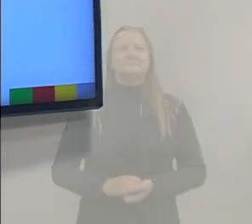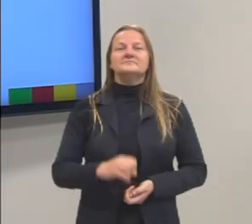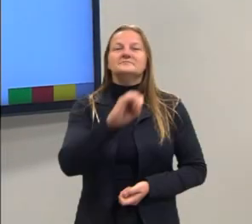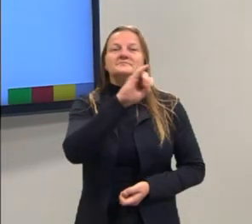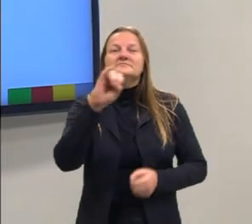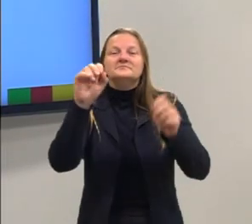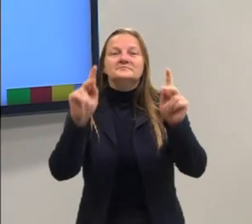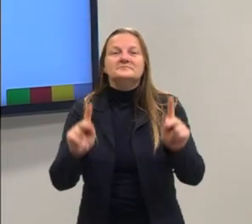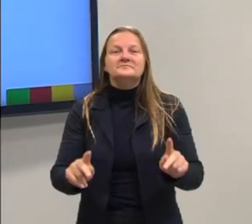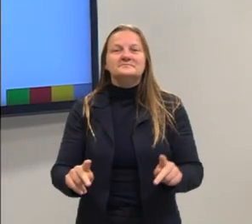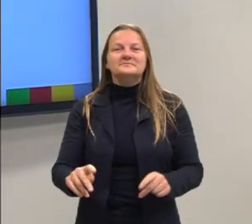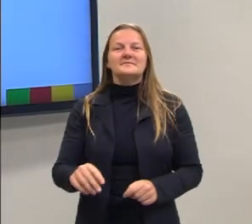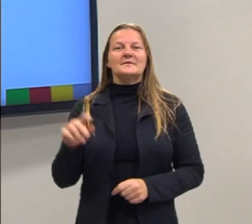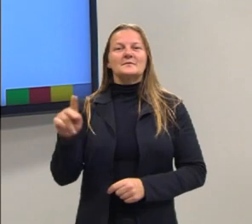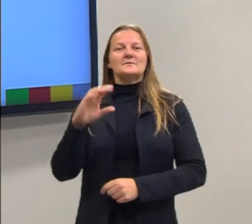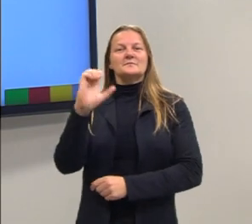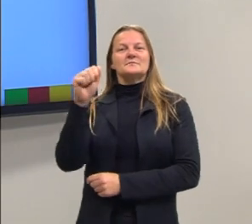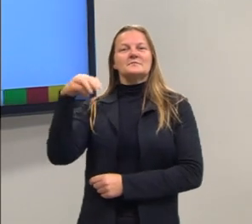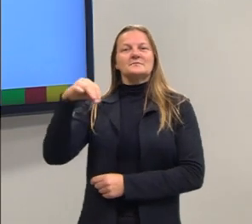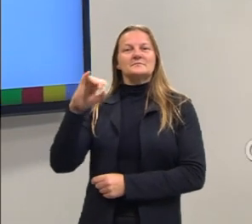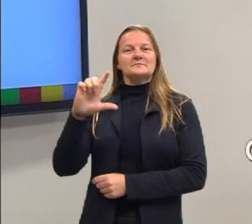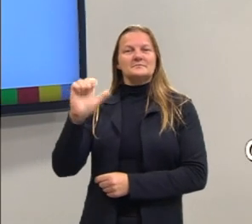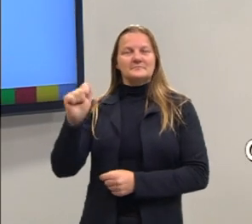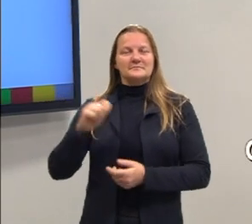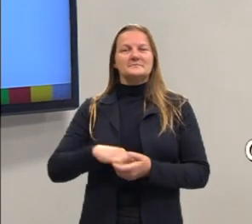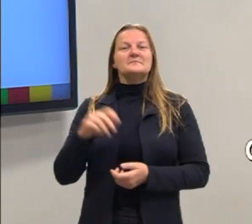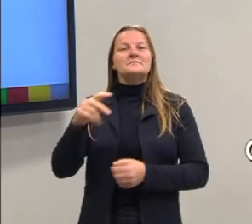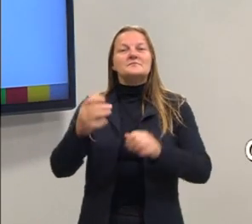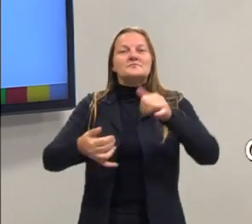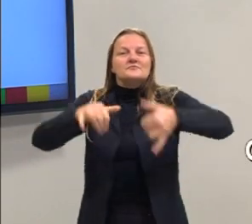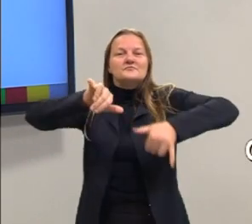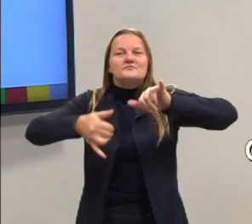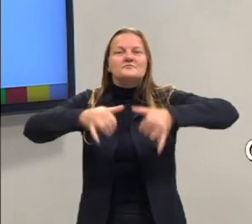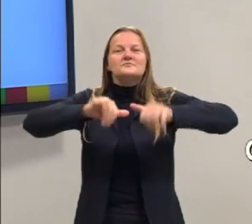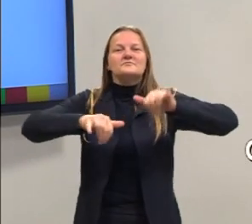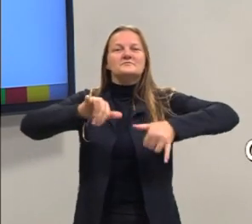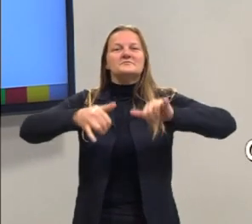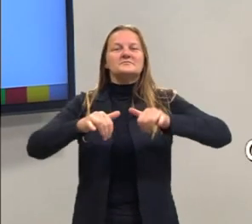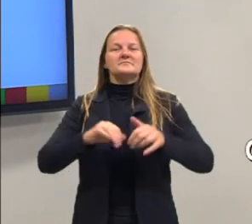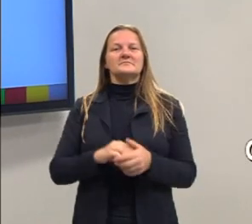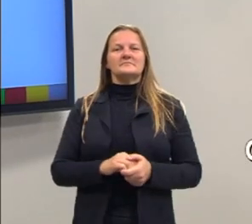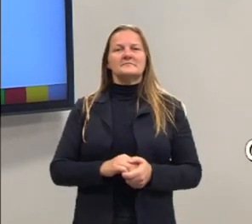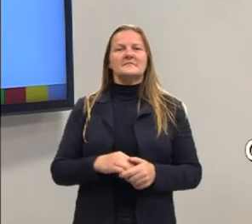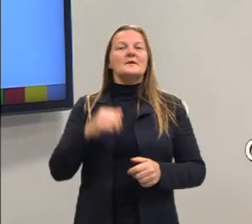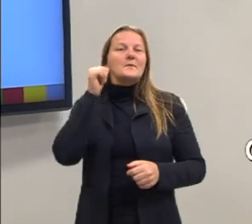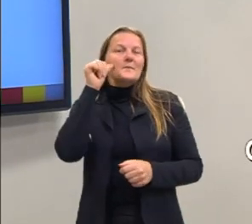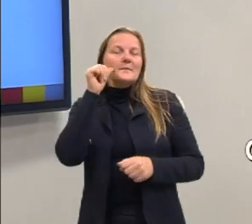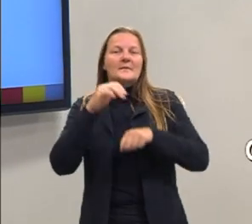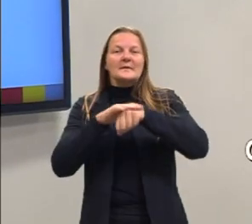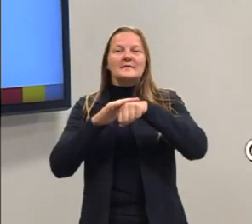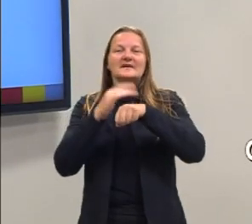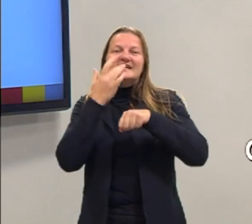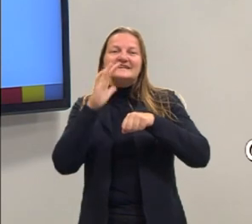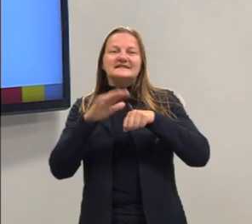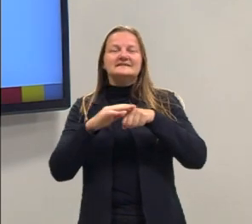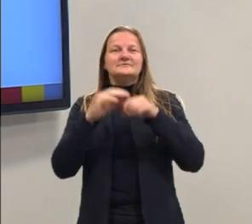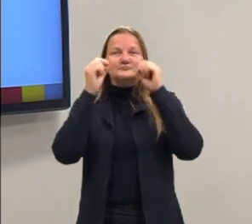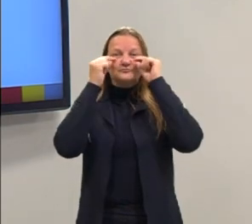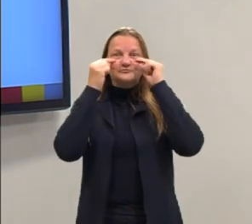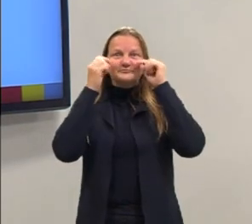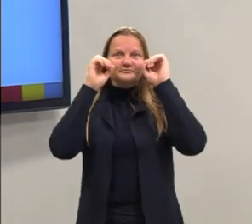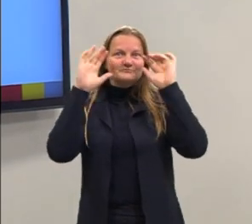o Olá pessoal eu sou professora Camila grandini Sou professora de química sou uma mulher branca de pele clara